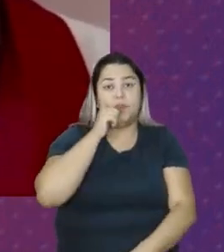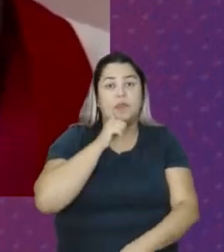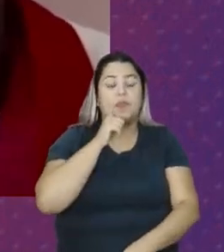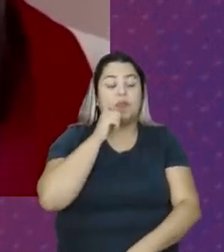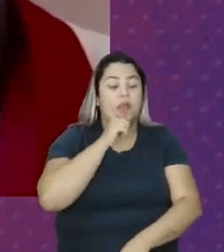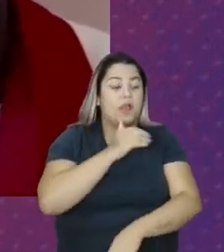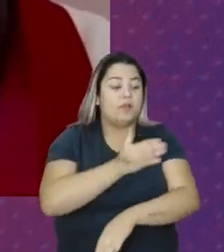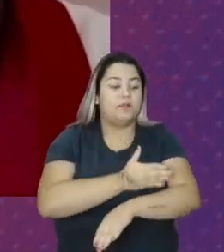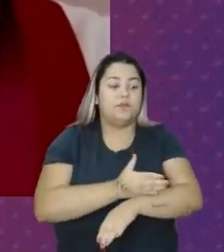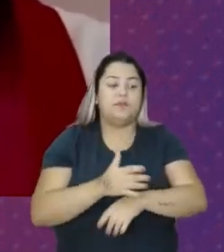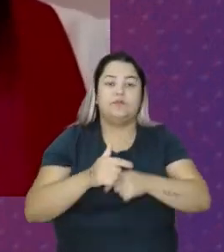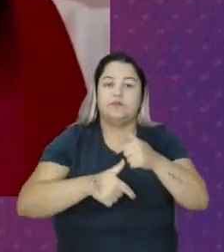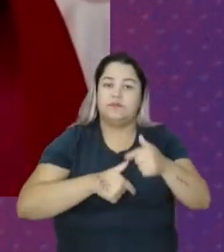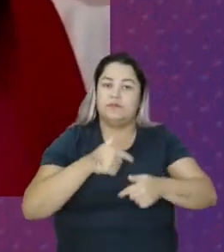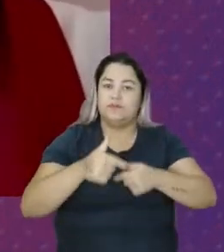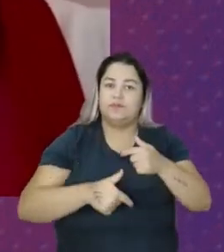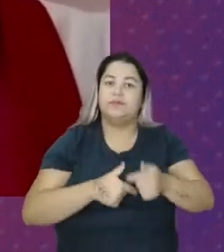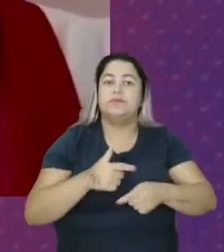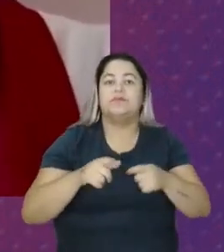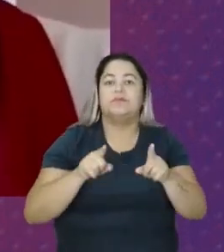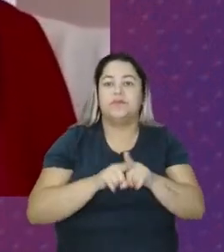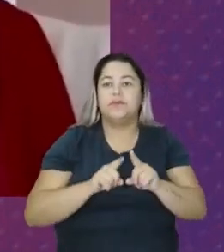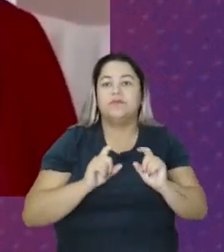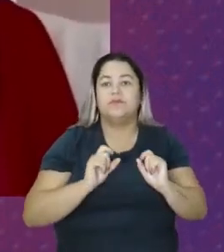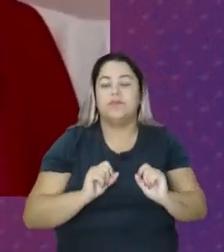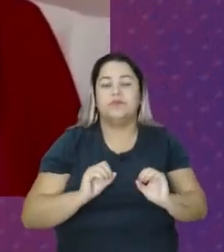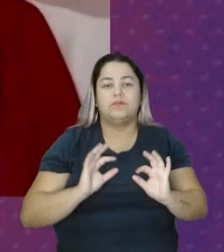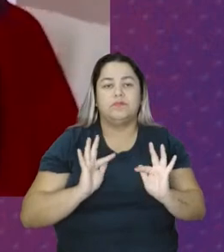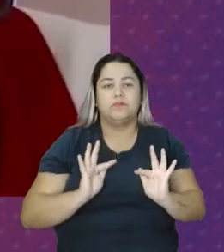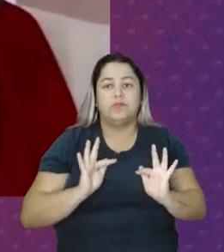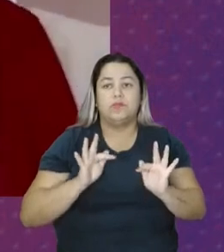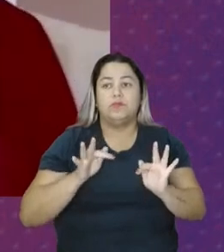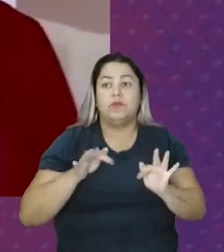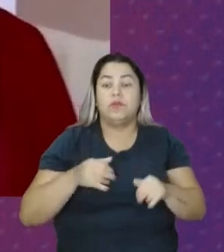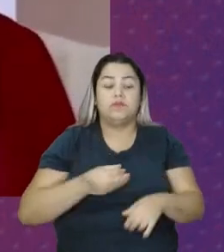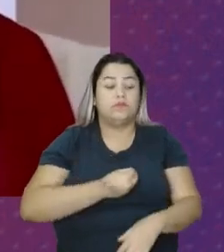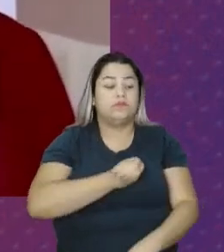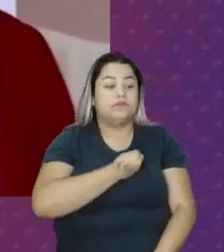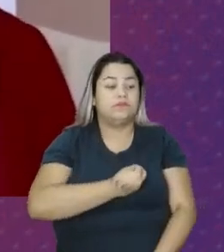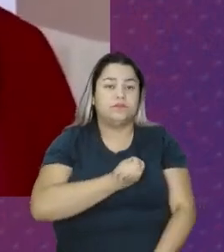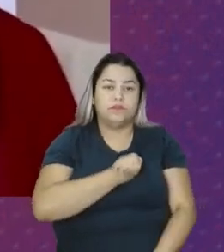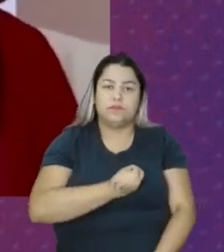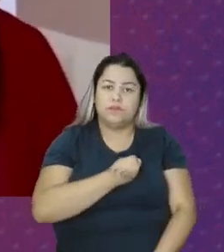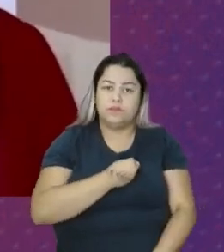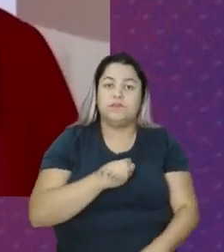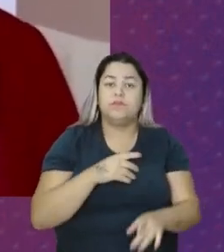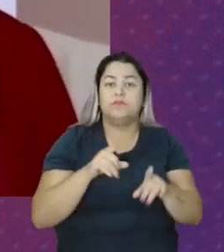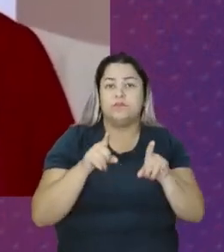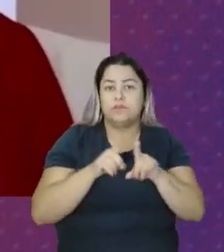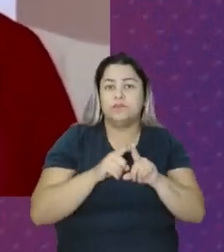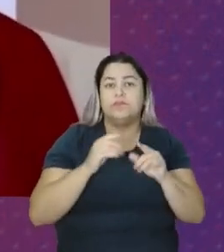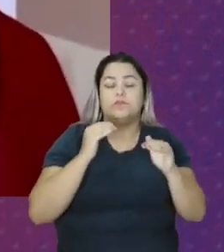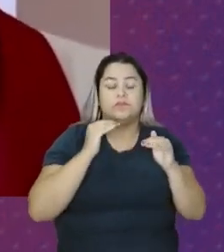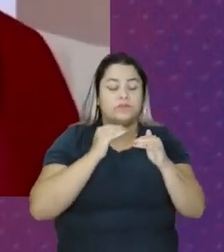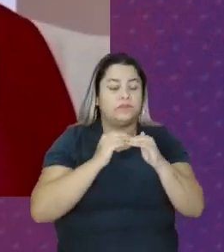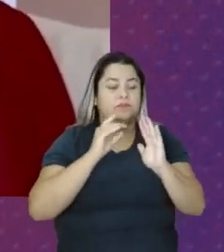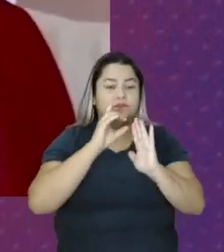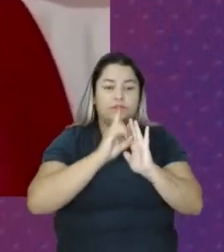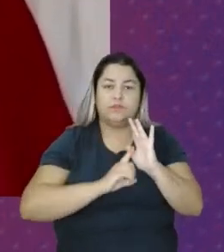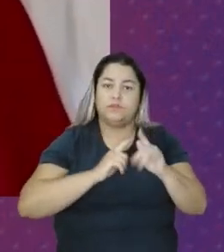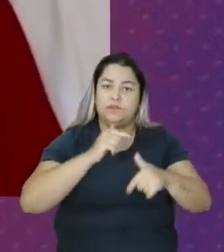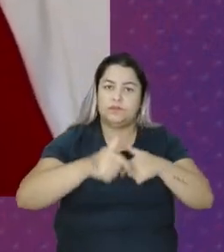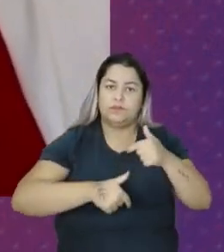brancas, que os homens negros. Nós estamos no final da fila. Nós lutamos por igualdade de direitos no trabalho.